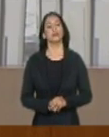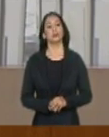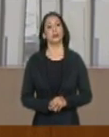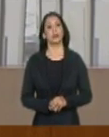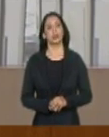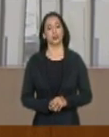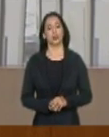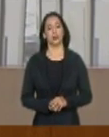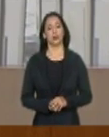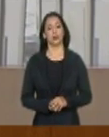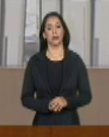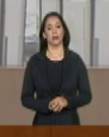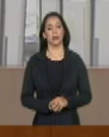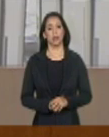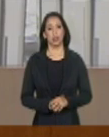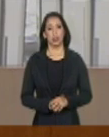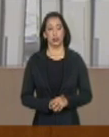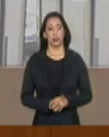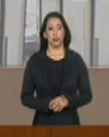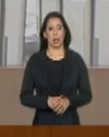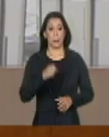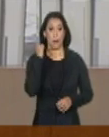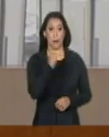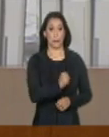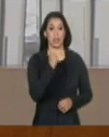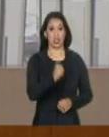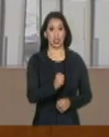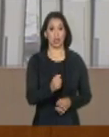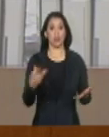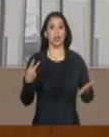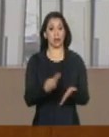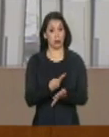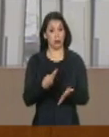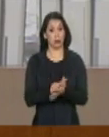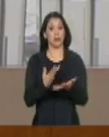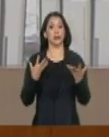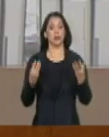Homicídios, uma epidemia em nosso país.